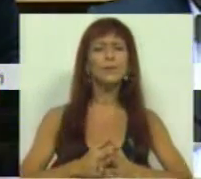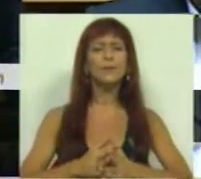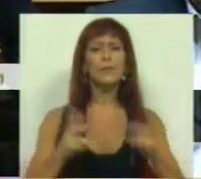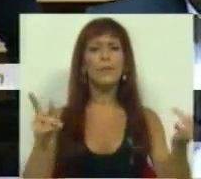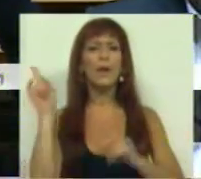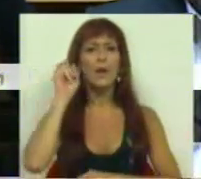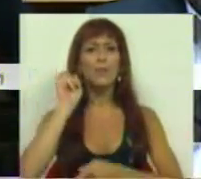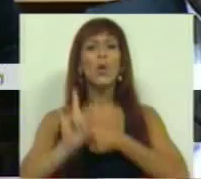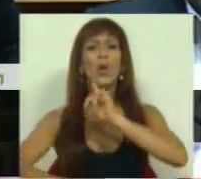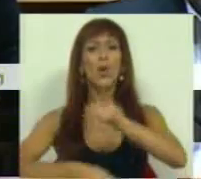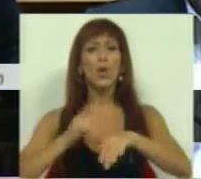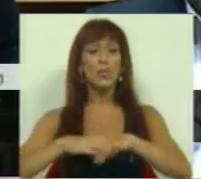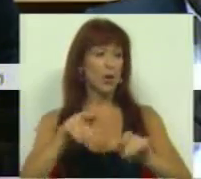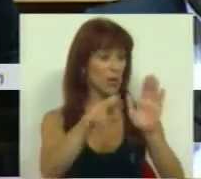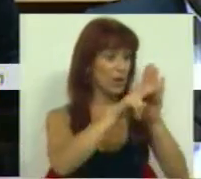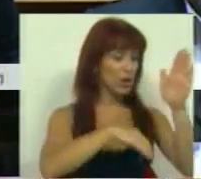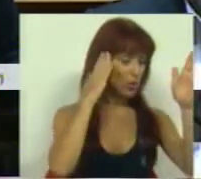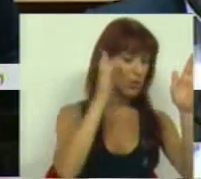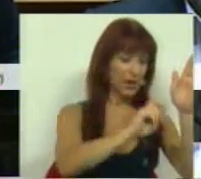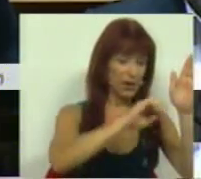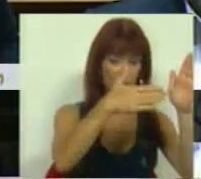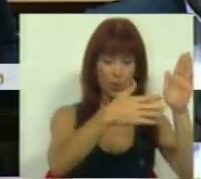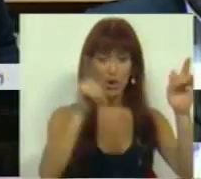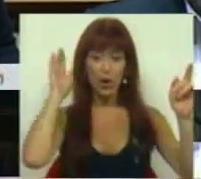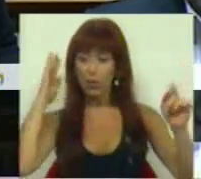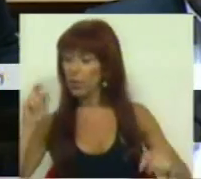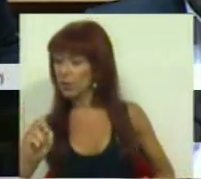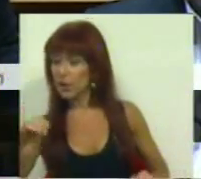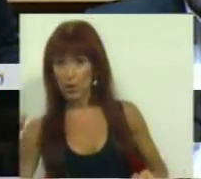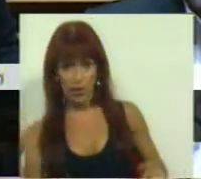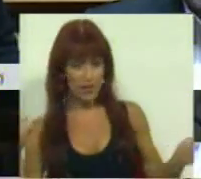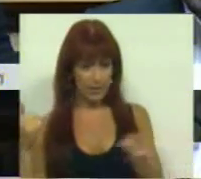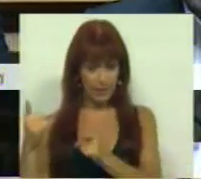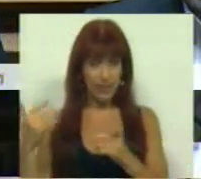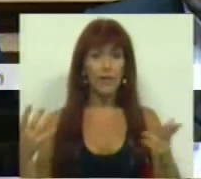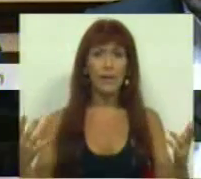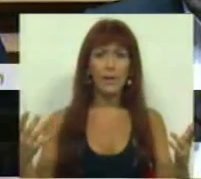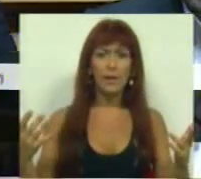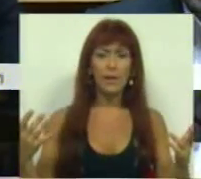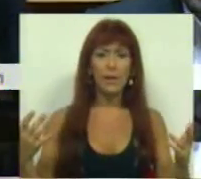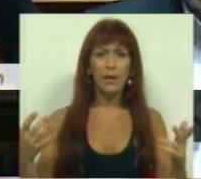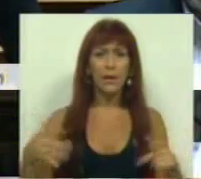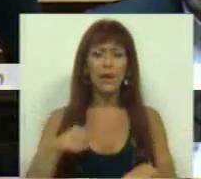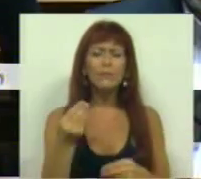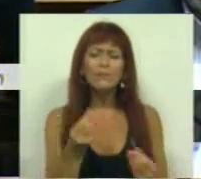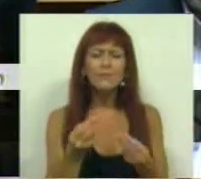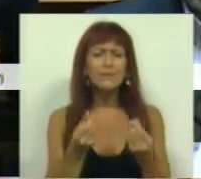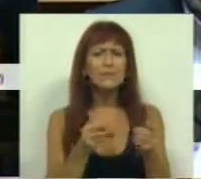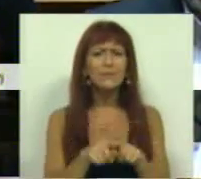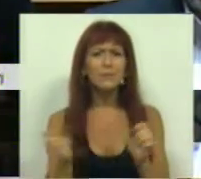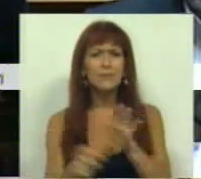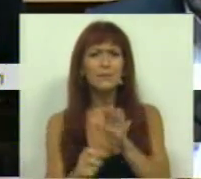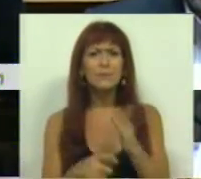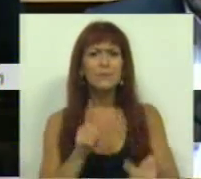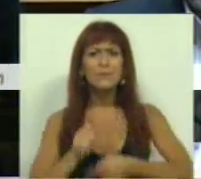quer fundamentalmente pelos artigos número 31 e número 32, a natureza deste